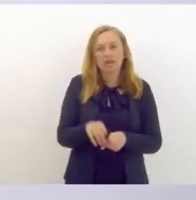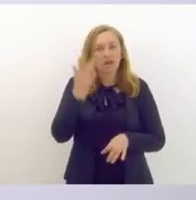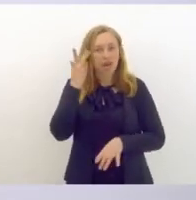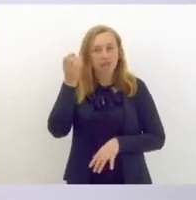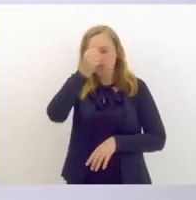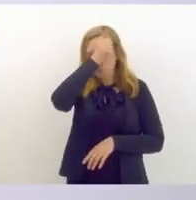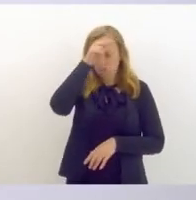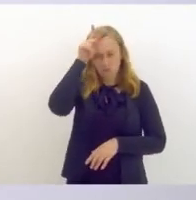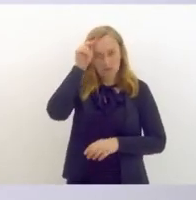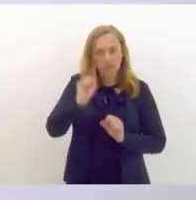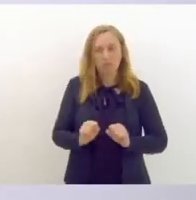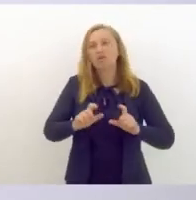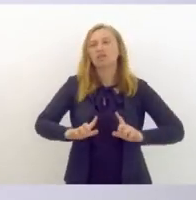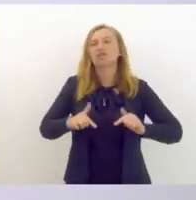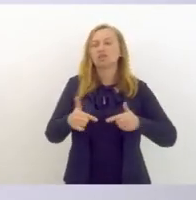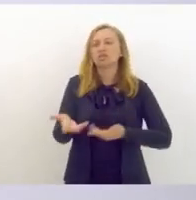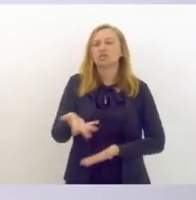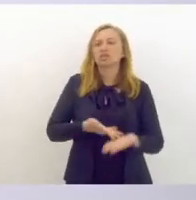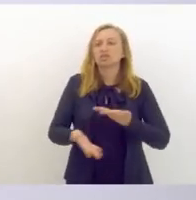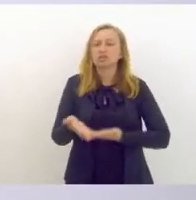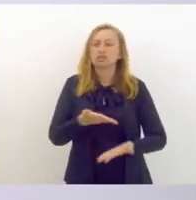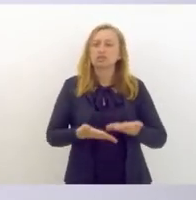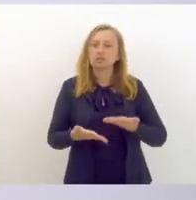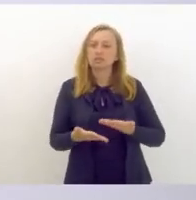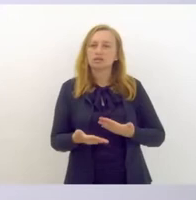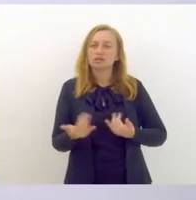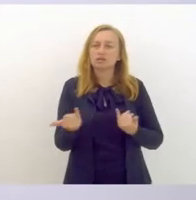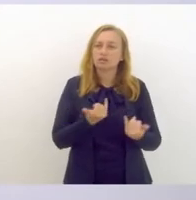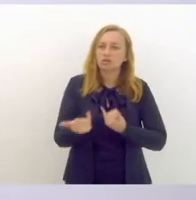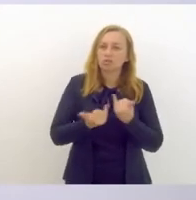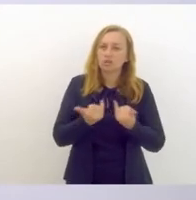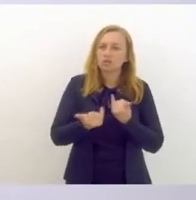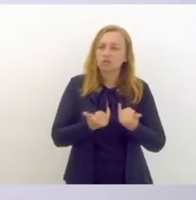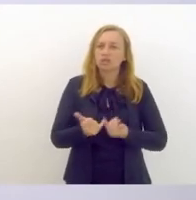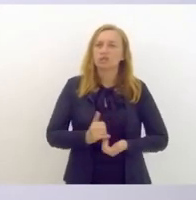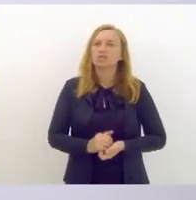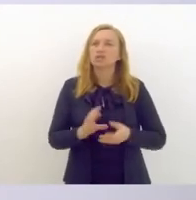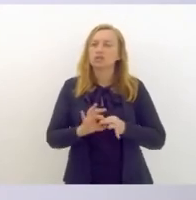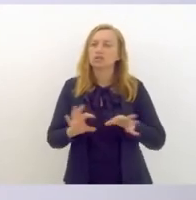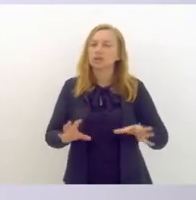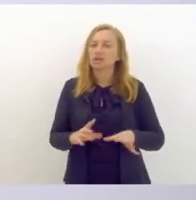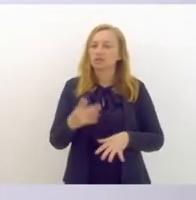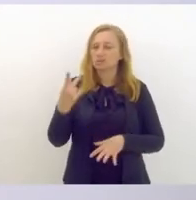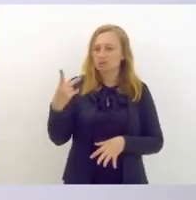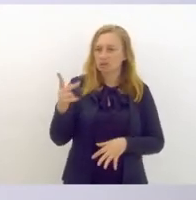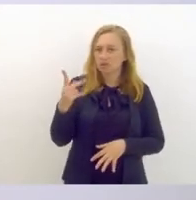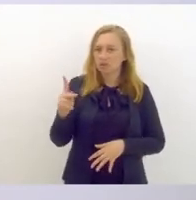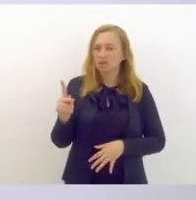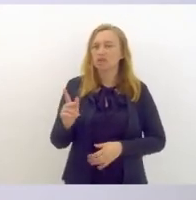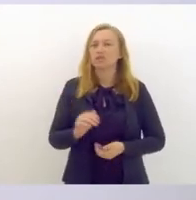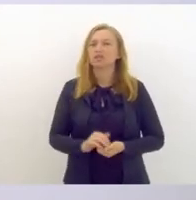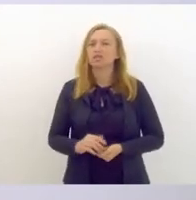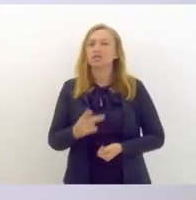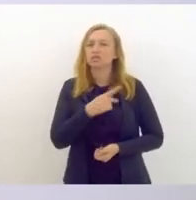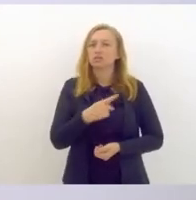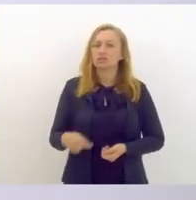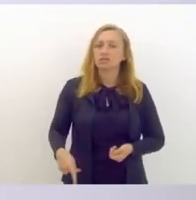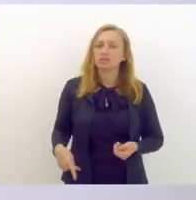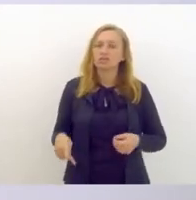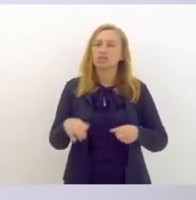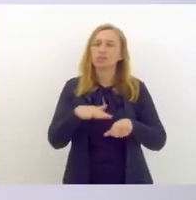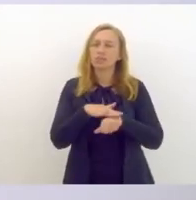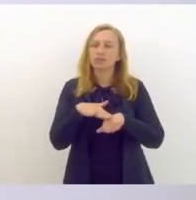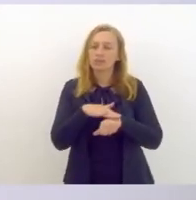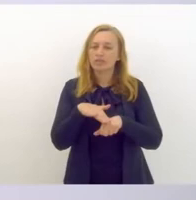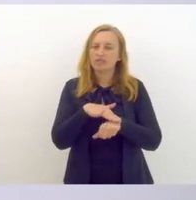manifestar se eles, dentro dessa troca da expansão, já que a gente tem a carta deles, o nosso presidente, é válido a gente alongar, alongar